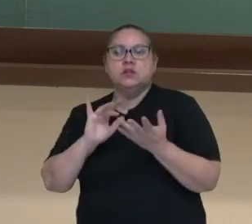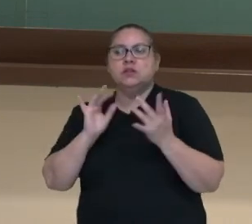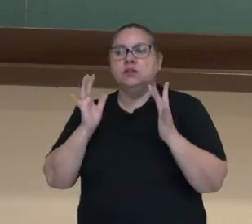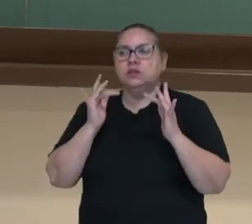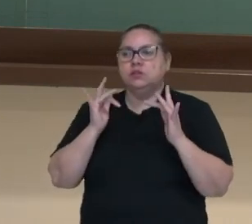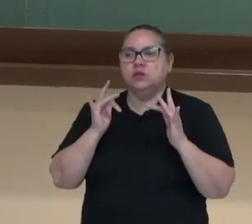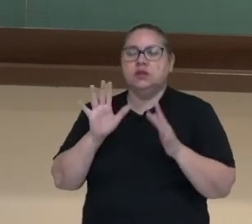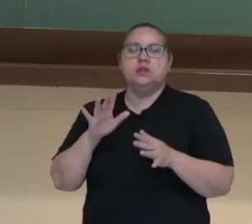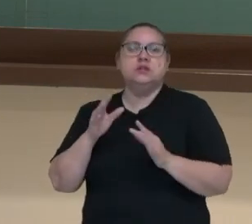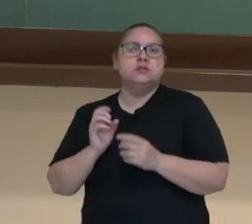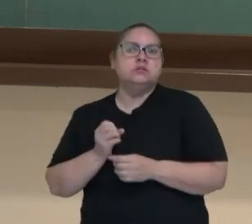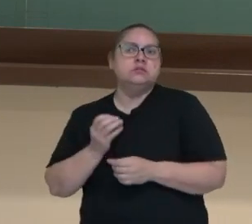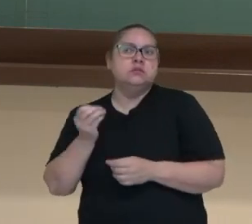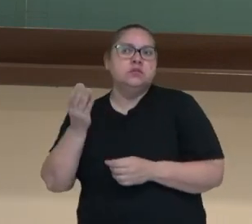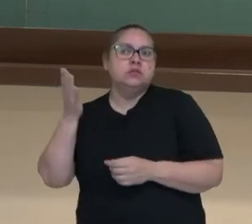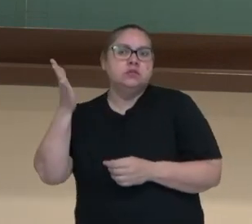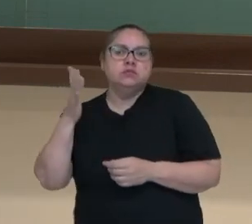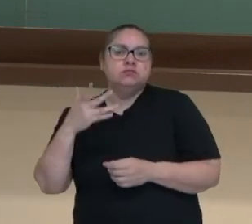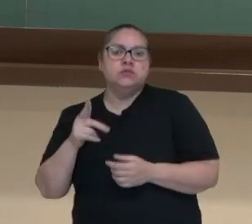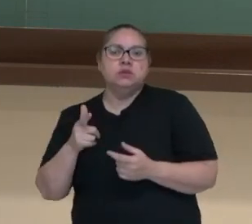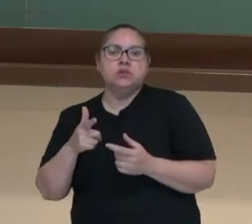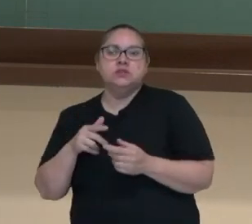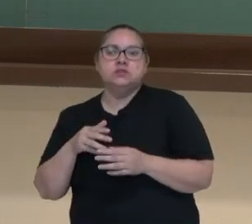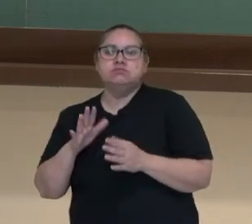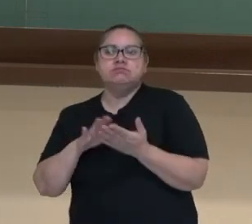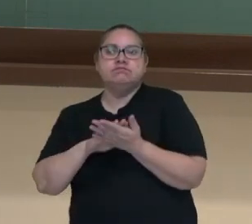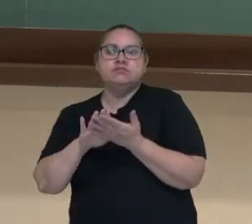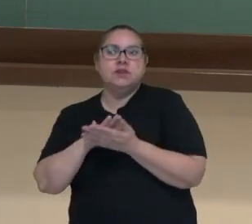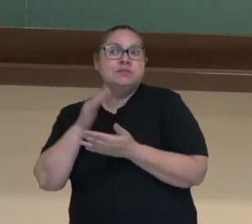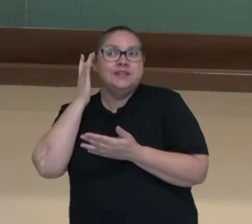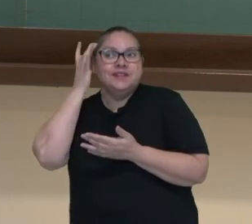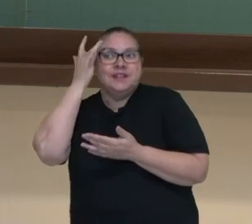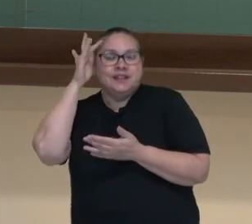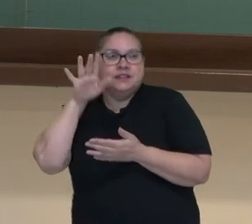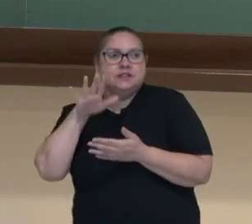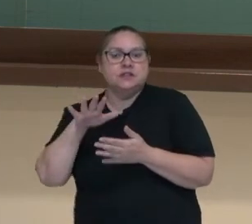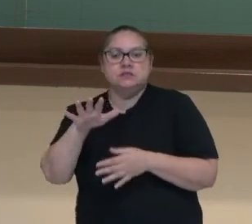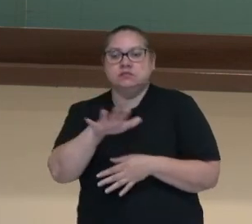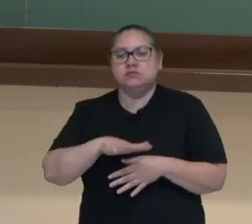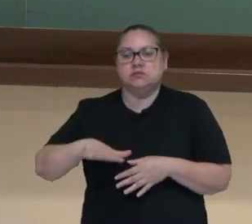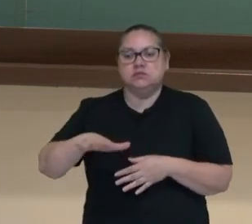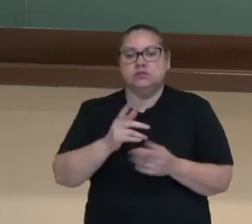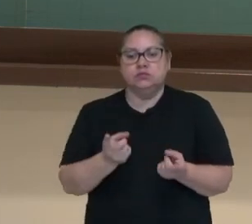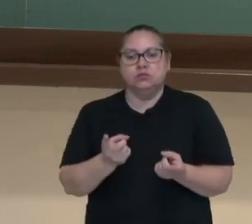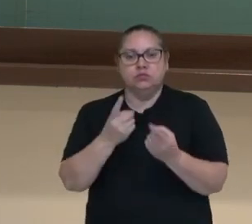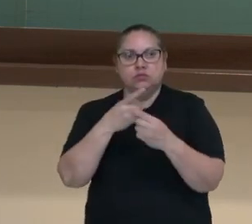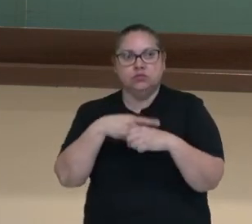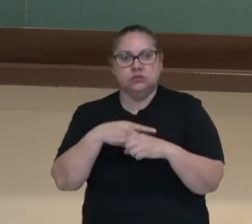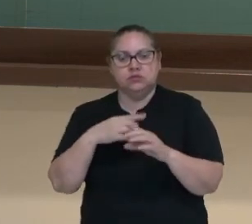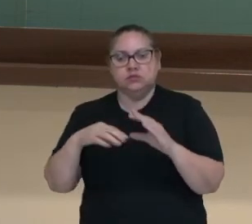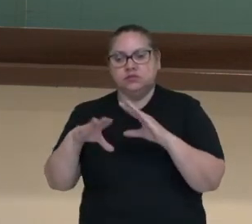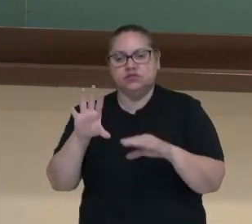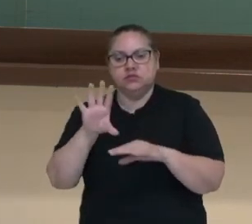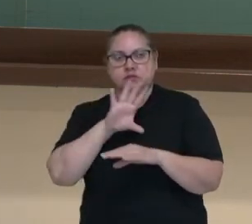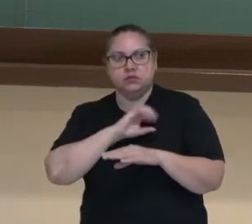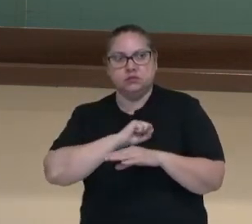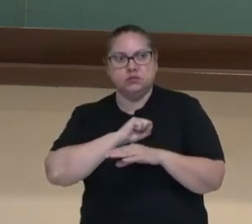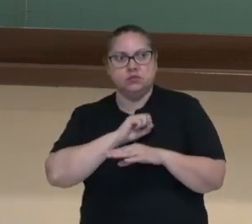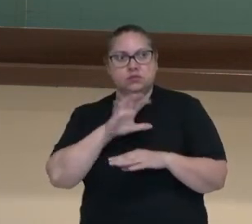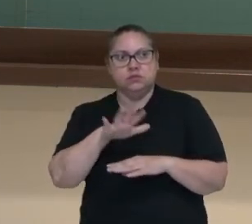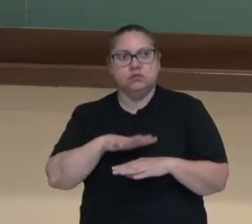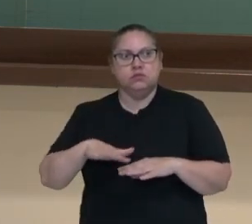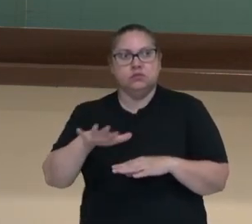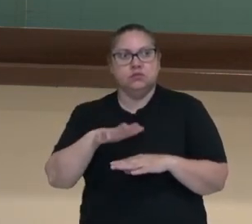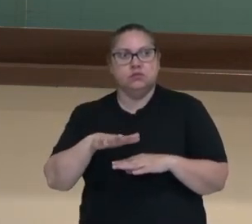seu amigo partir e não tem mais notícias. O ambiente, ao contrário da cantiga de amor, é o ambiente